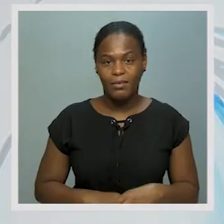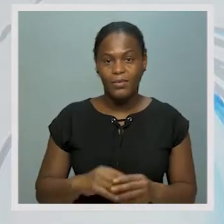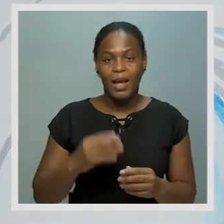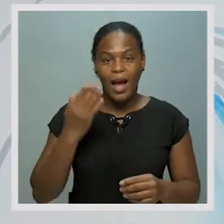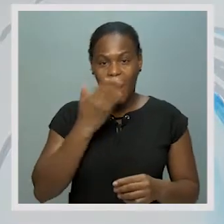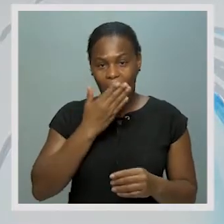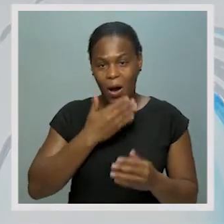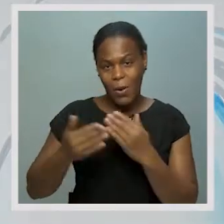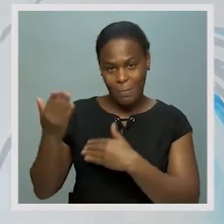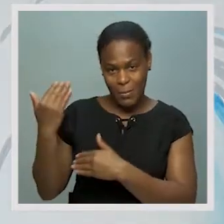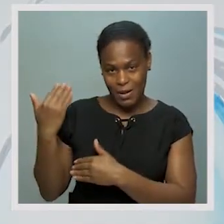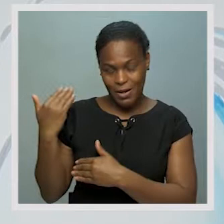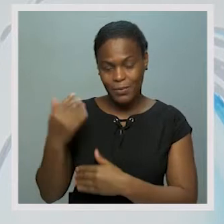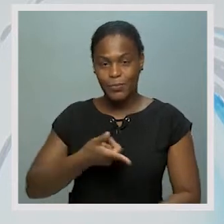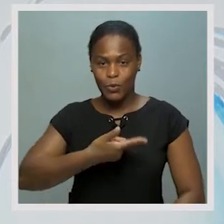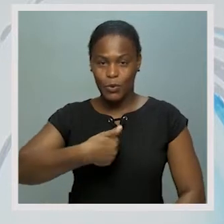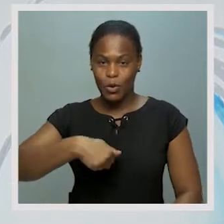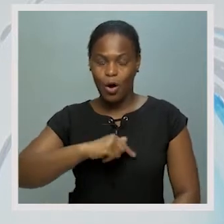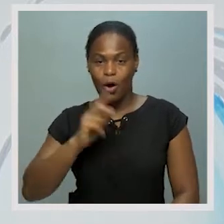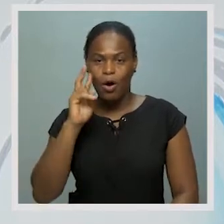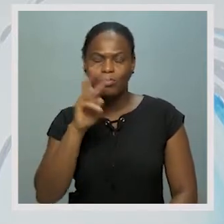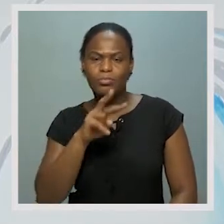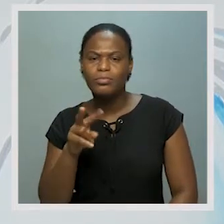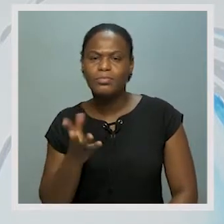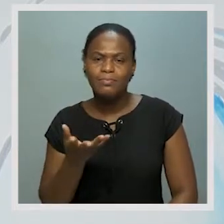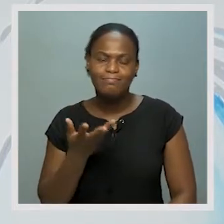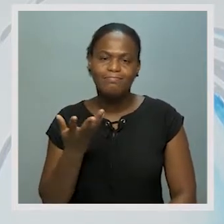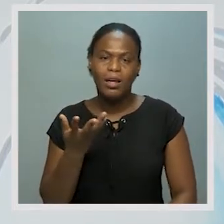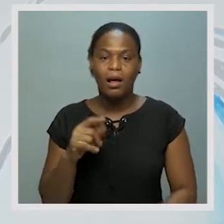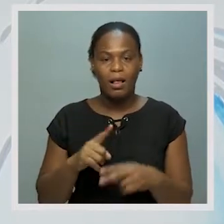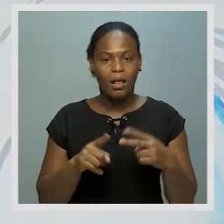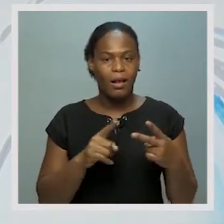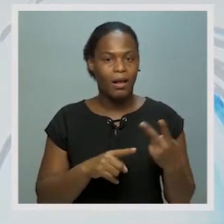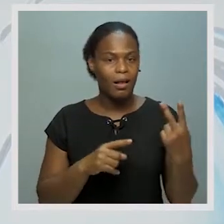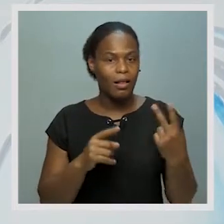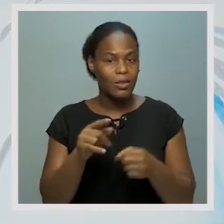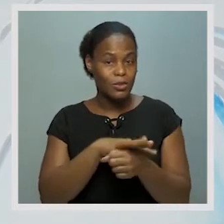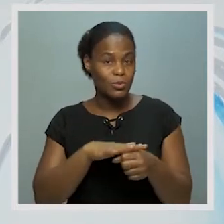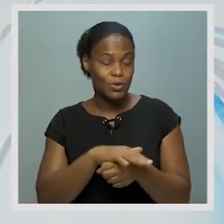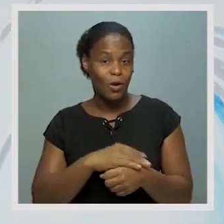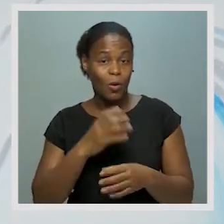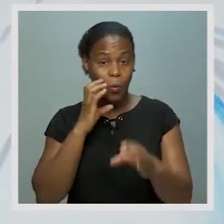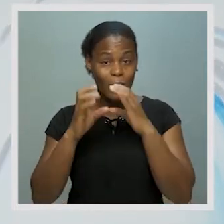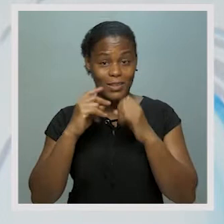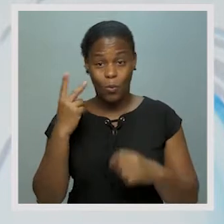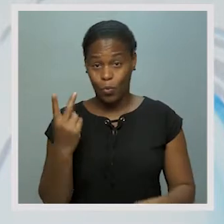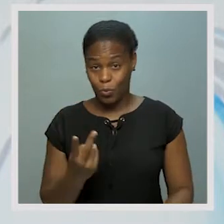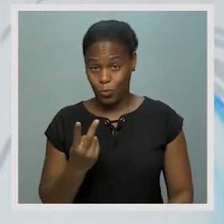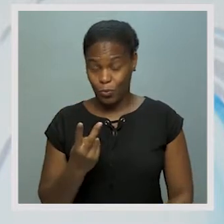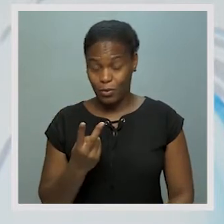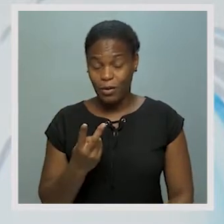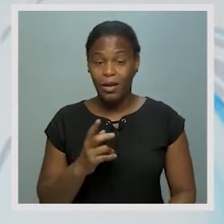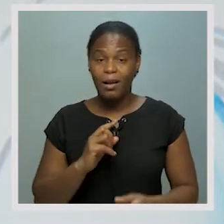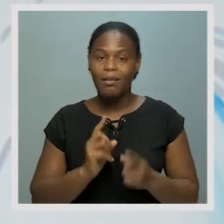Na aula passada, nós vimos duas situações de